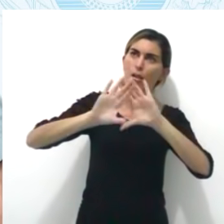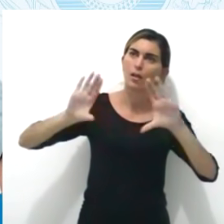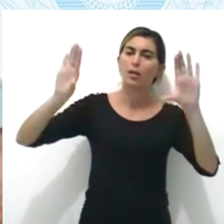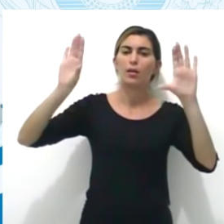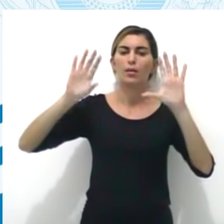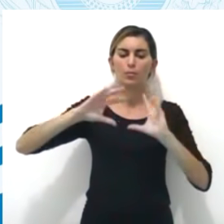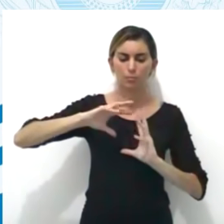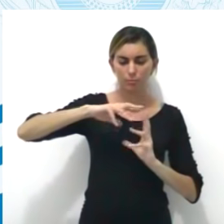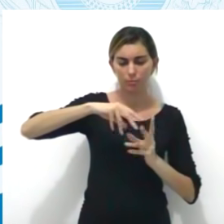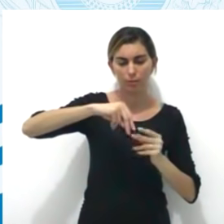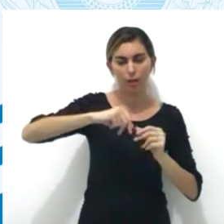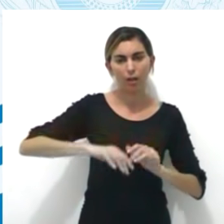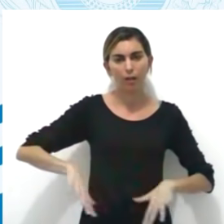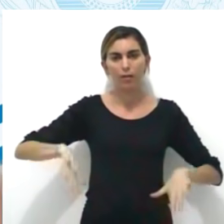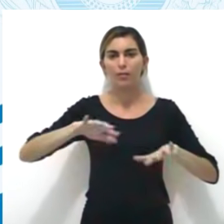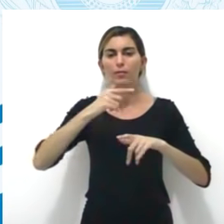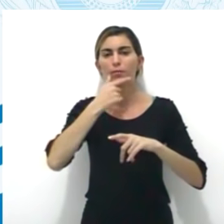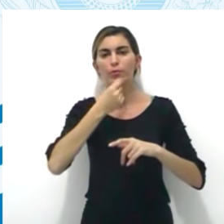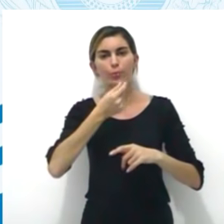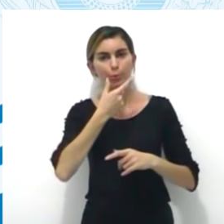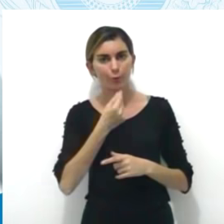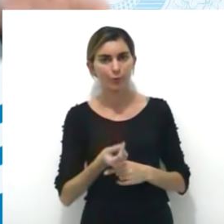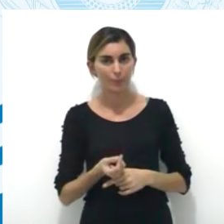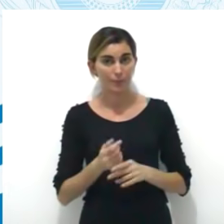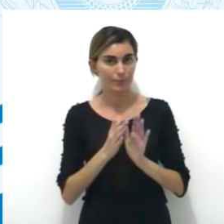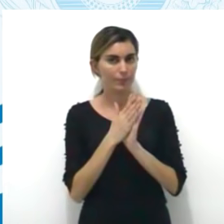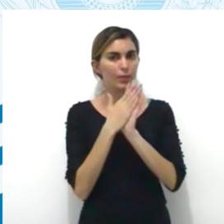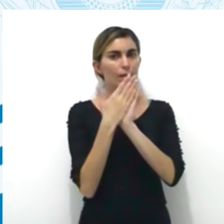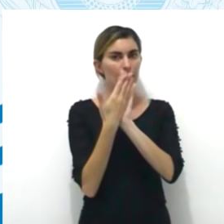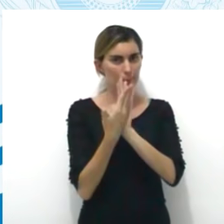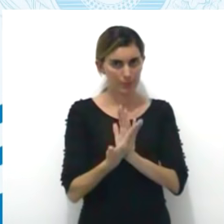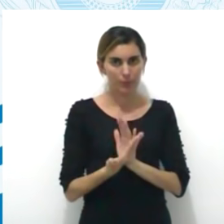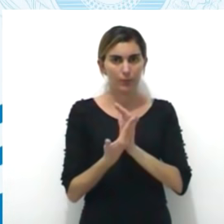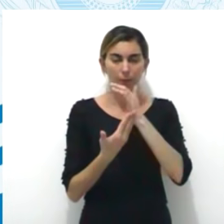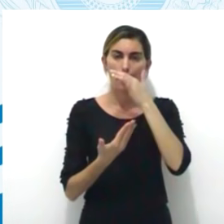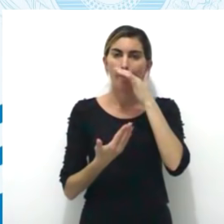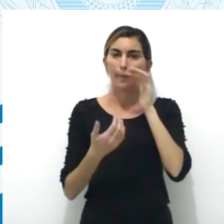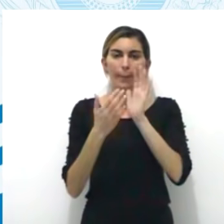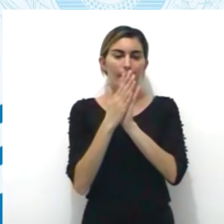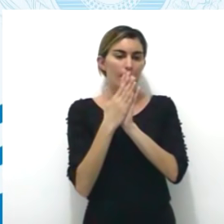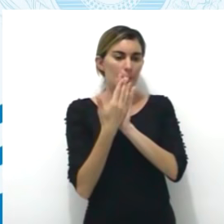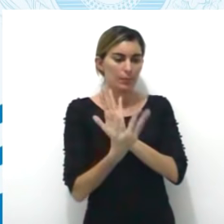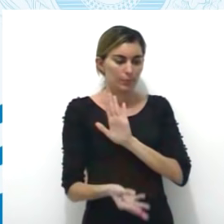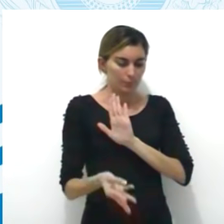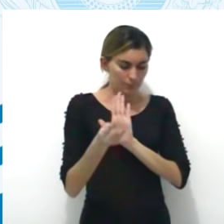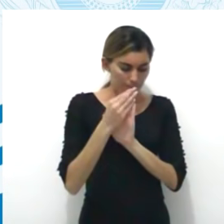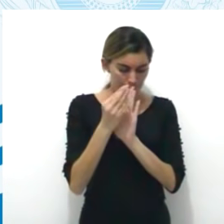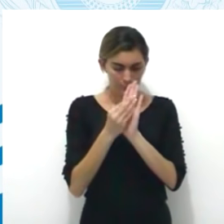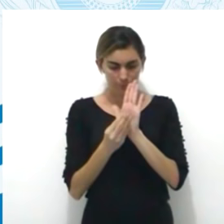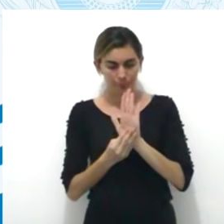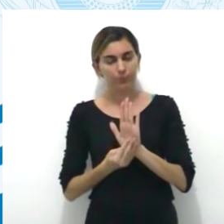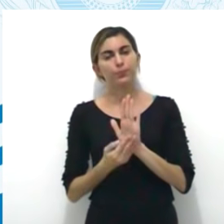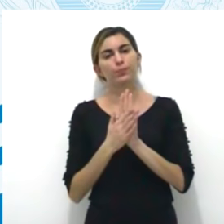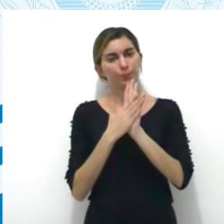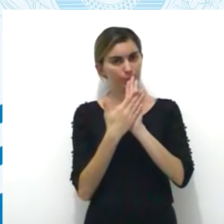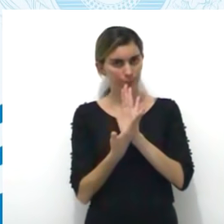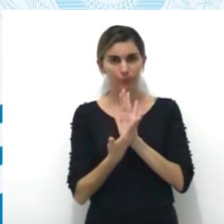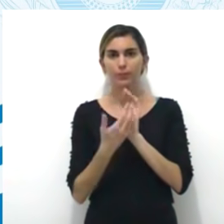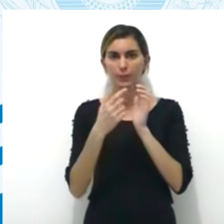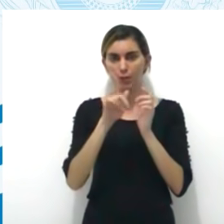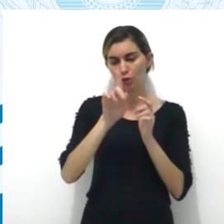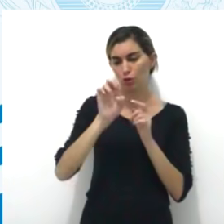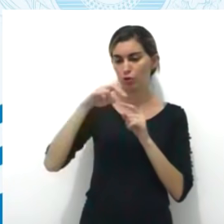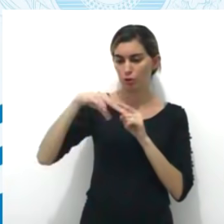céus, né? Da terra e do homem. Segundo a Bíblia, né? Segundo está expresso na Bíblia, no livro